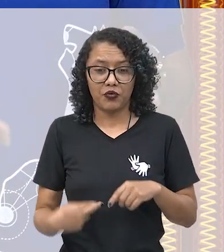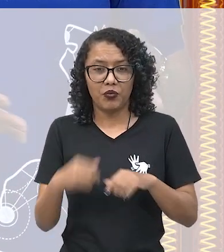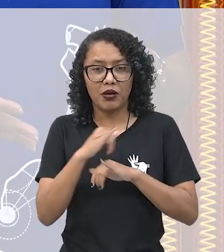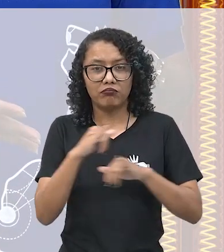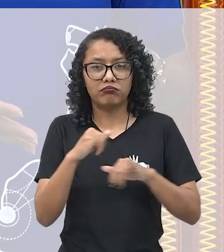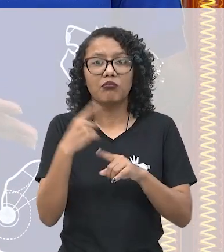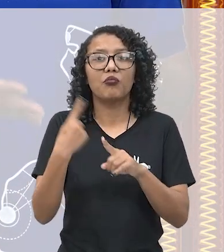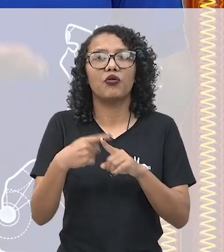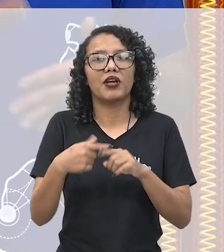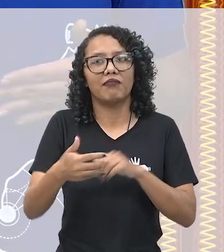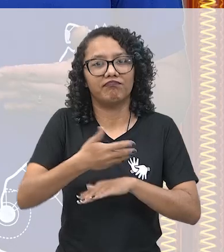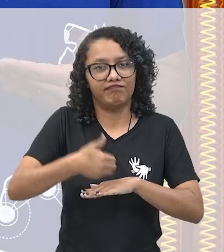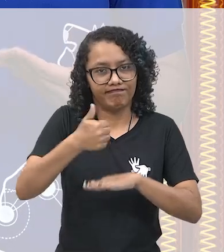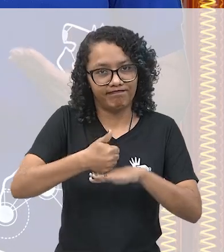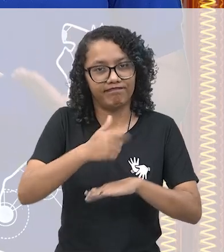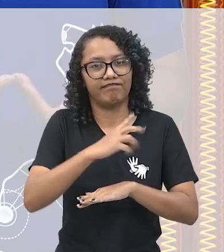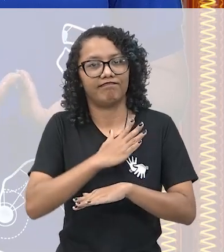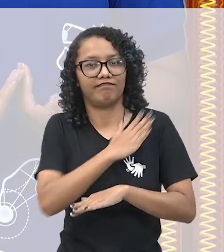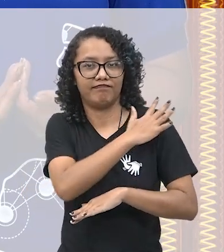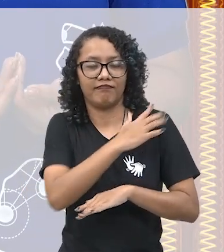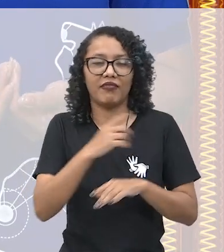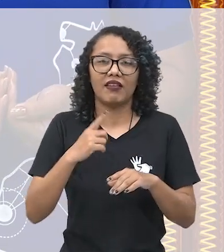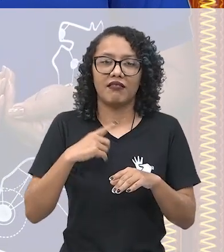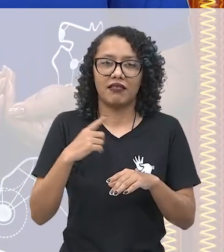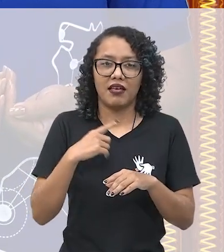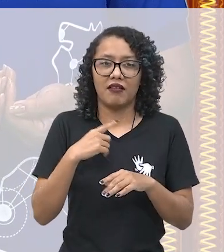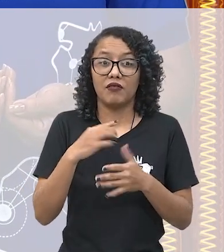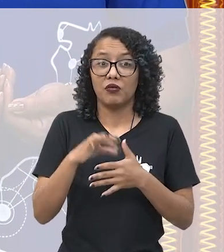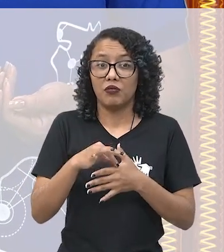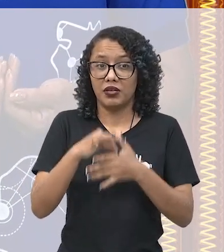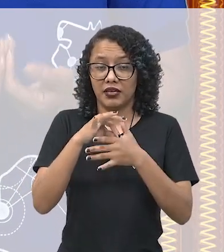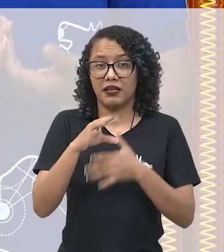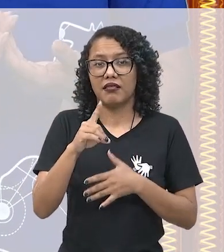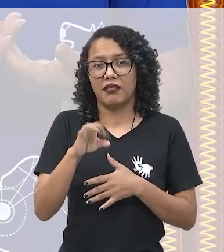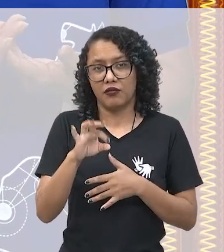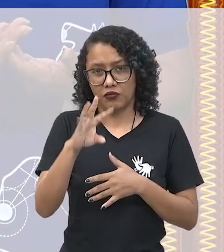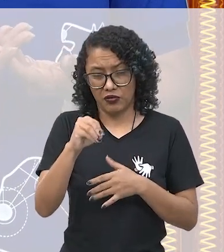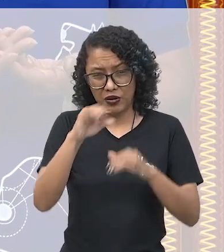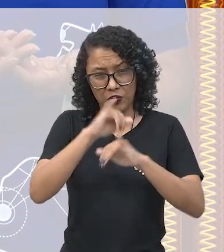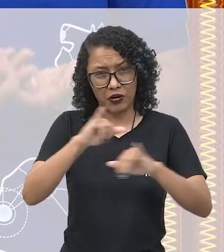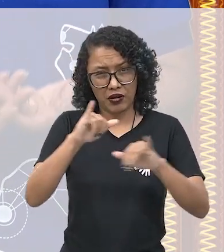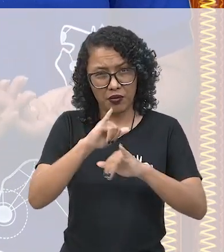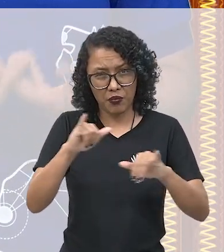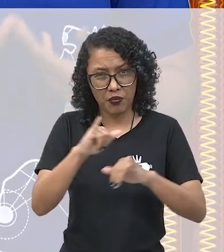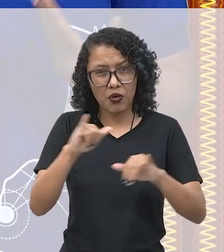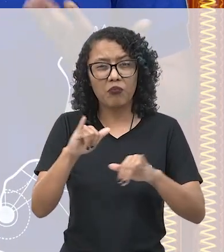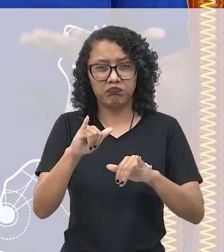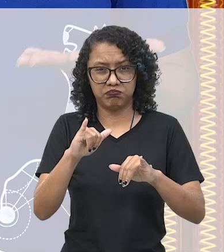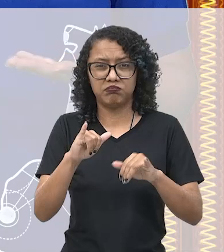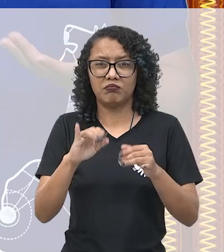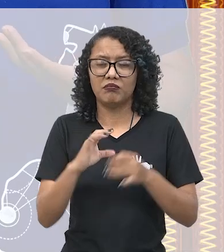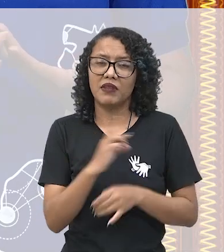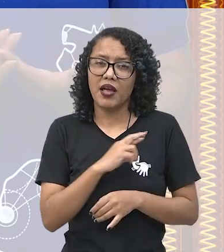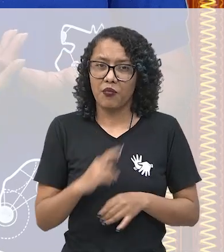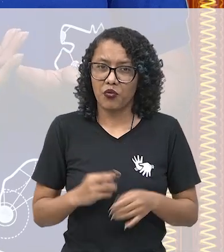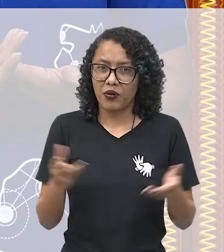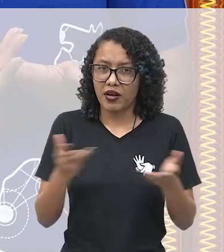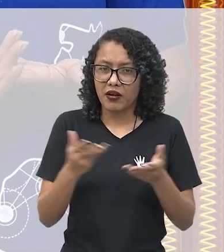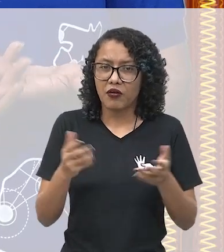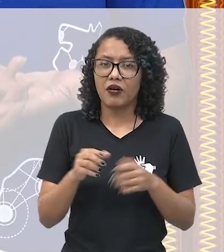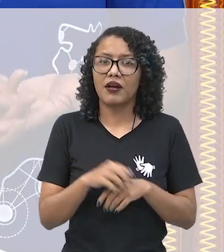Marechal Deodoro da Fonseca. Apesar de ele ter proclamado a República, ele possuía ali